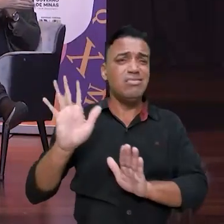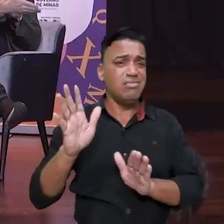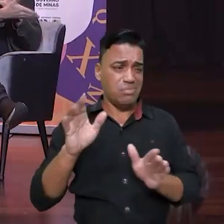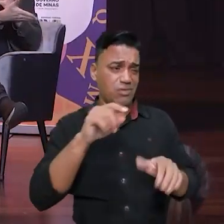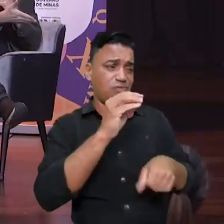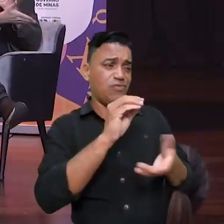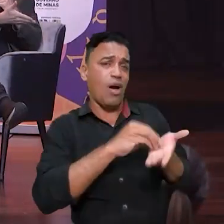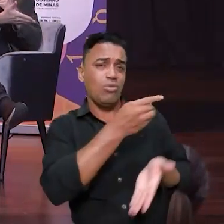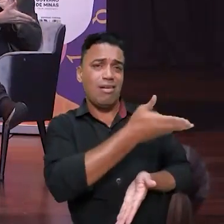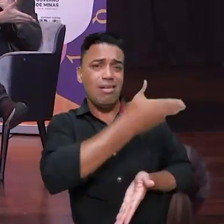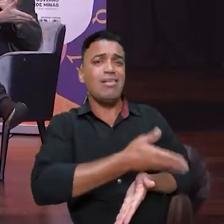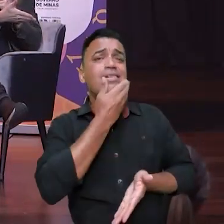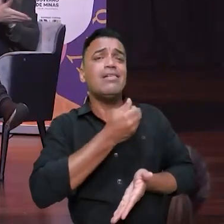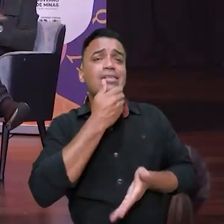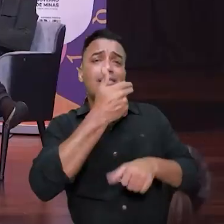não fez a parte dele ainda?